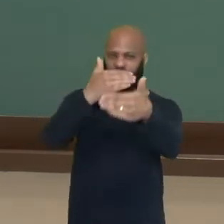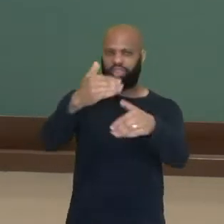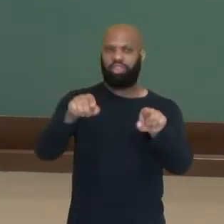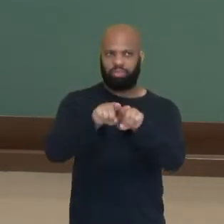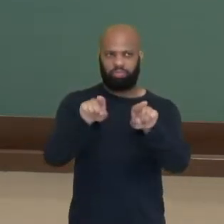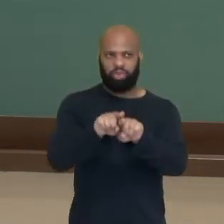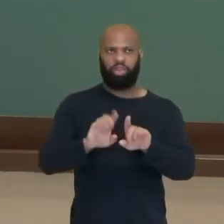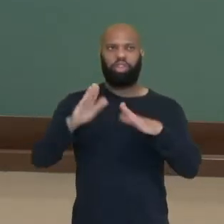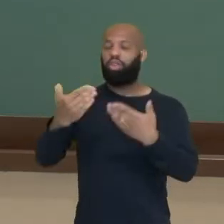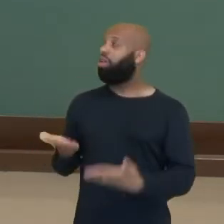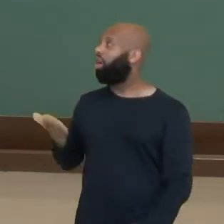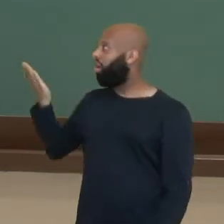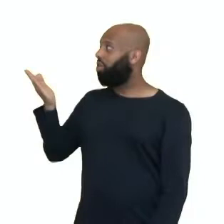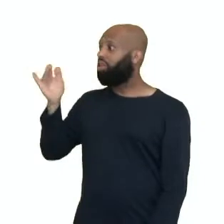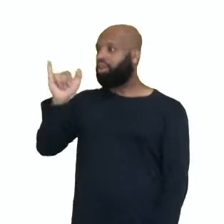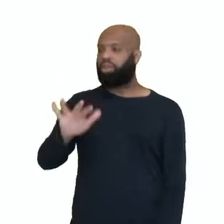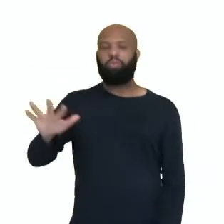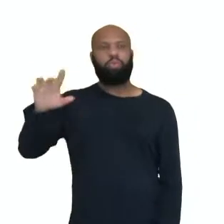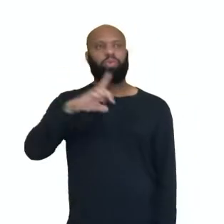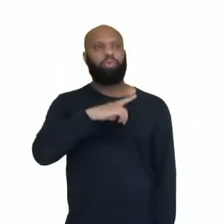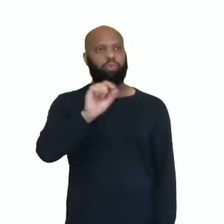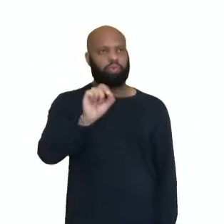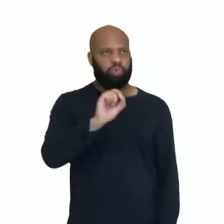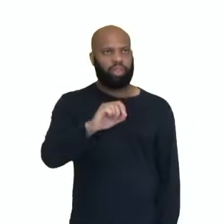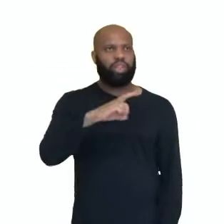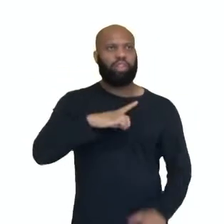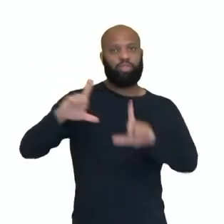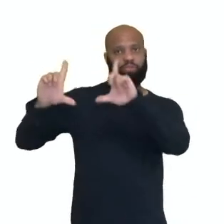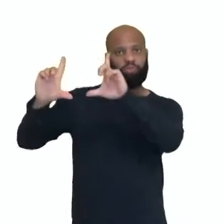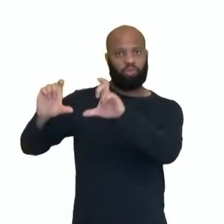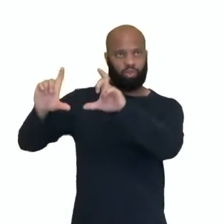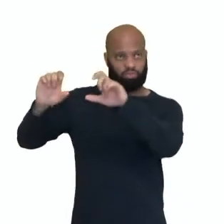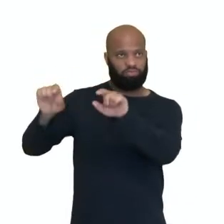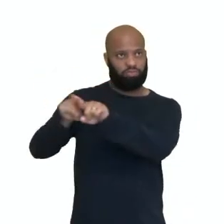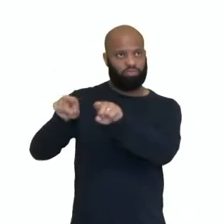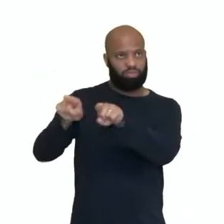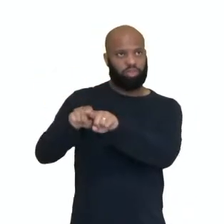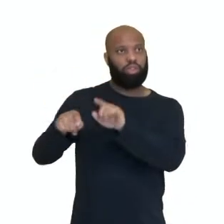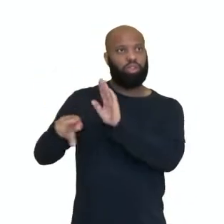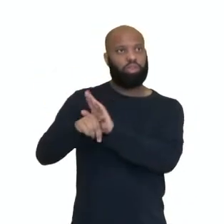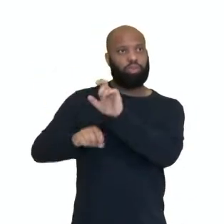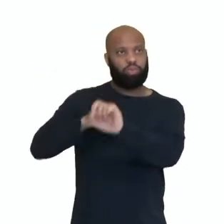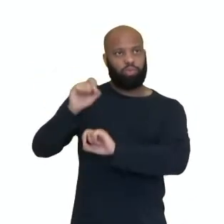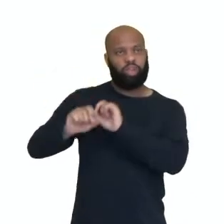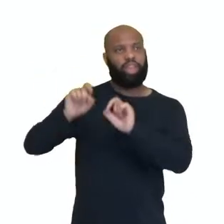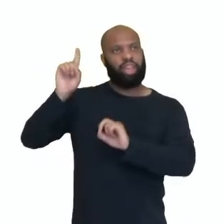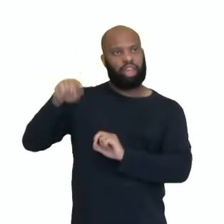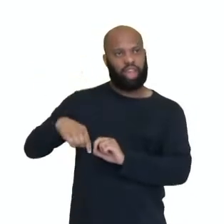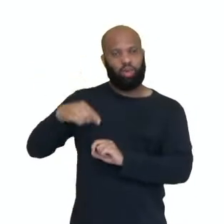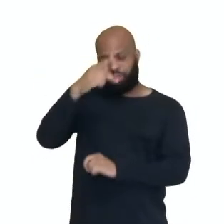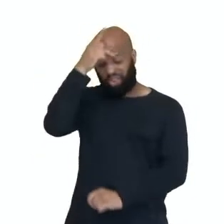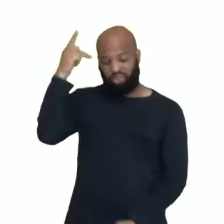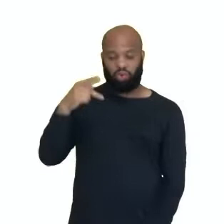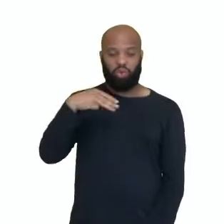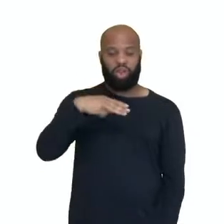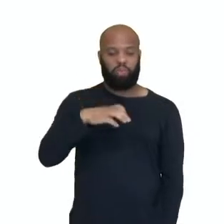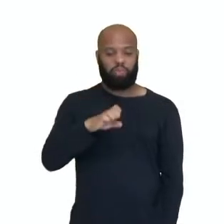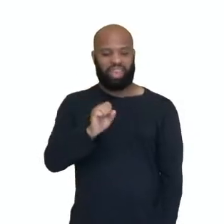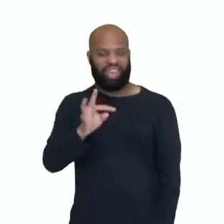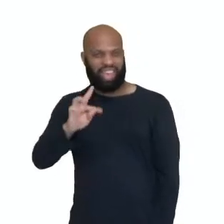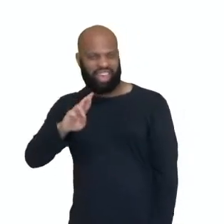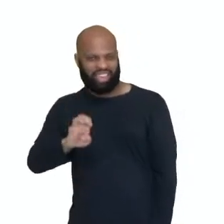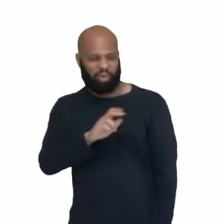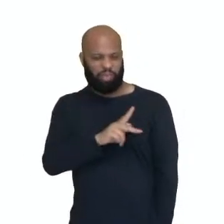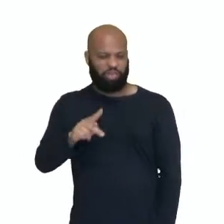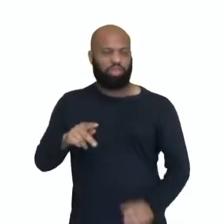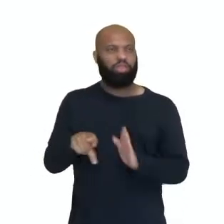desenvolver. Aqui na imagem nós temos então a foto de um mestre de Aikido, também uma foto mais antiga,